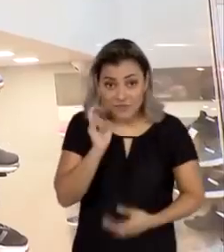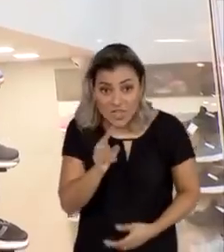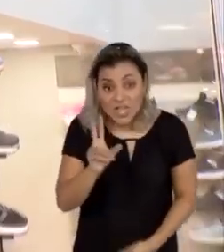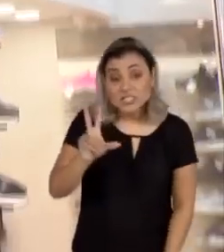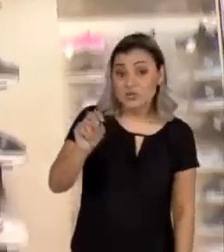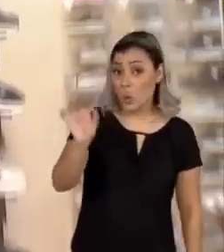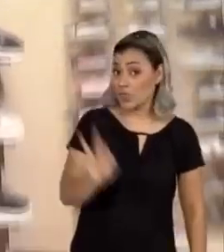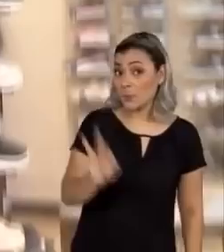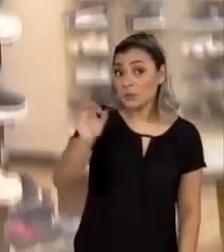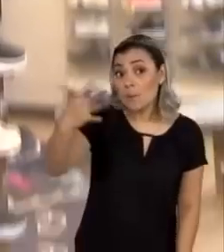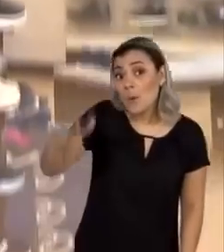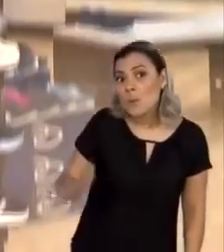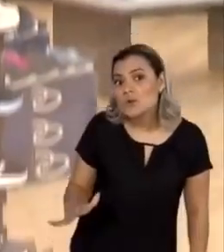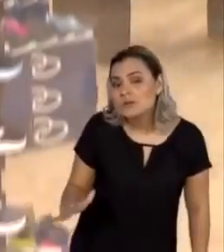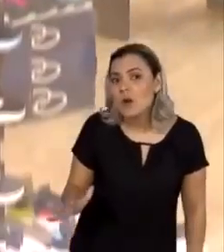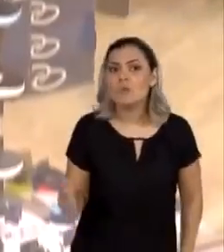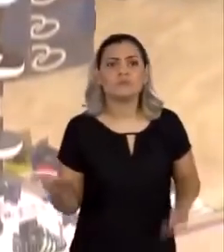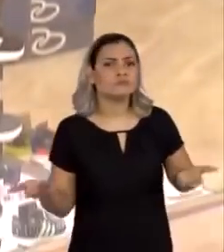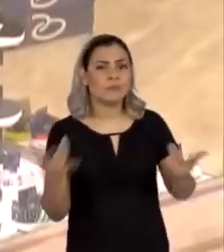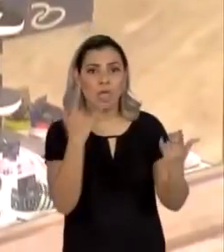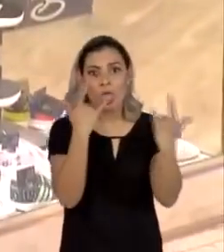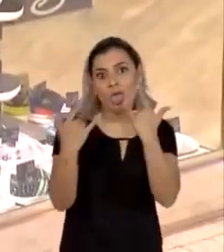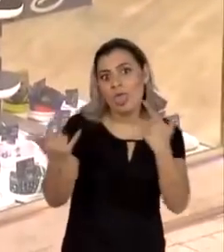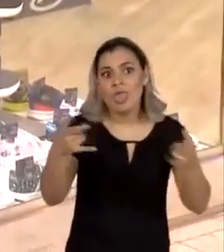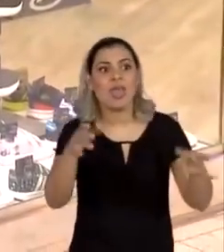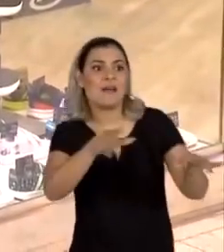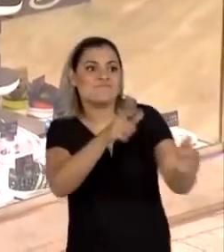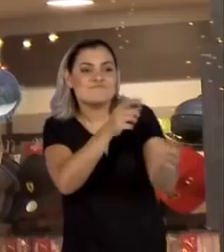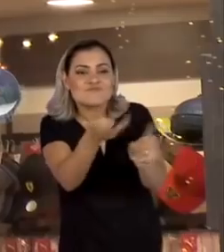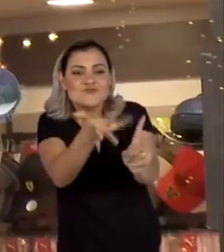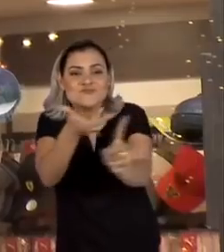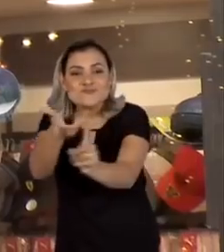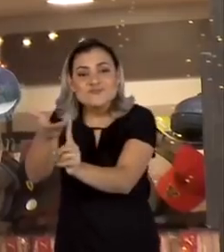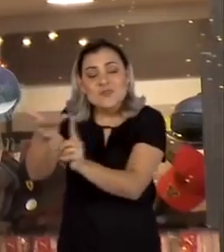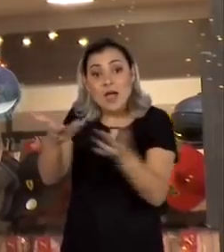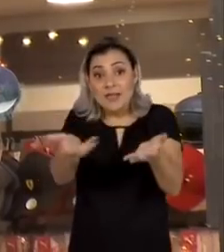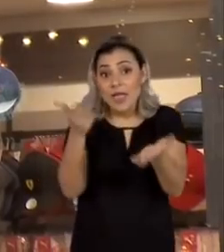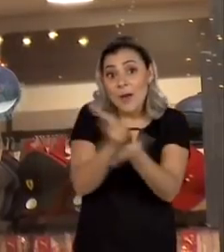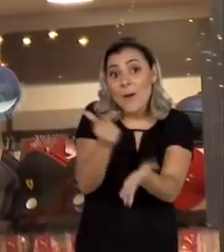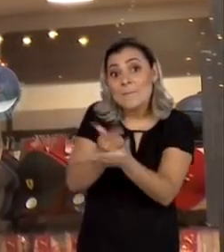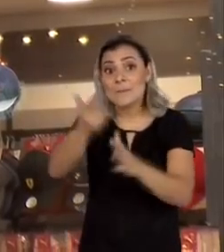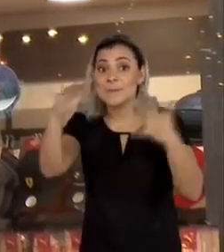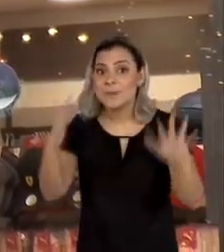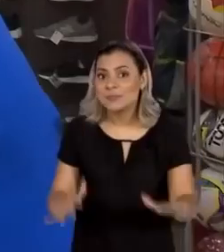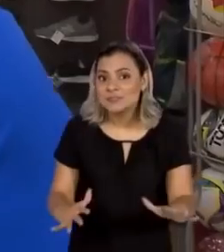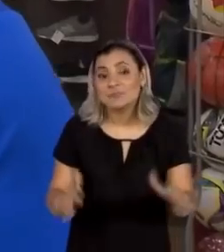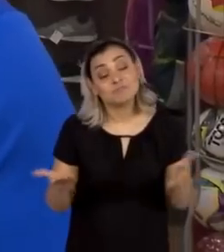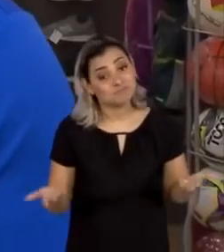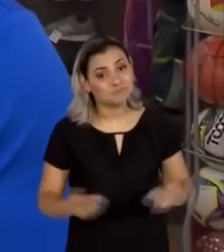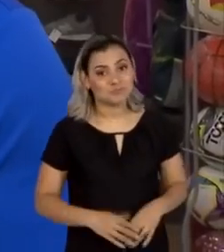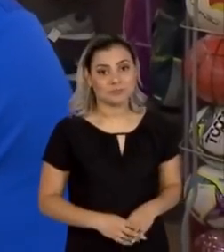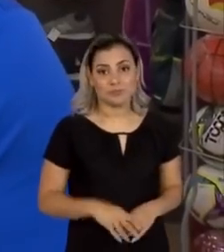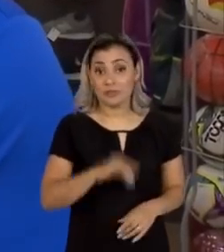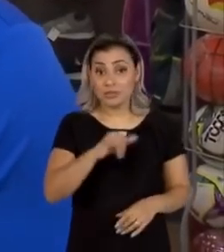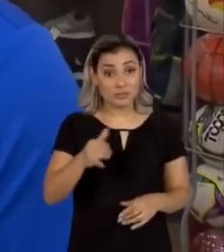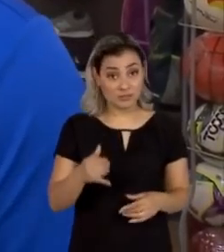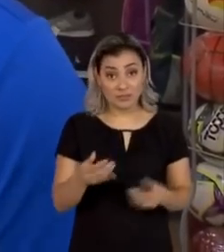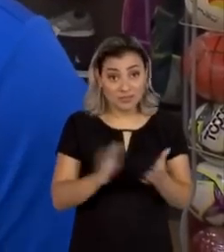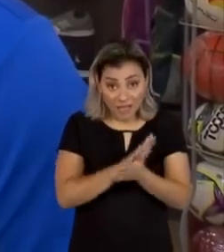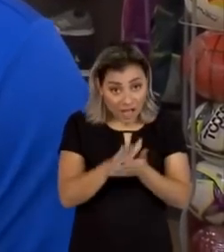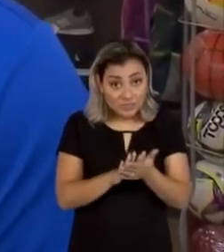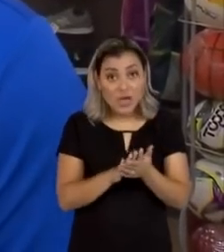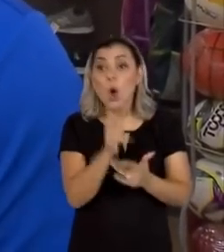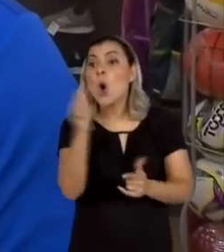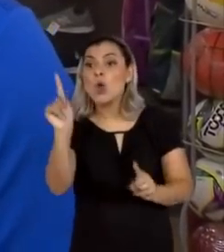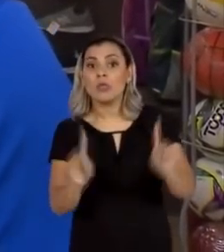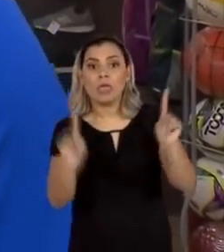descontos de até 50% para chamar a atenção dos consumidores em busca de boas promoções. Você não entra na onda, você acaba perdendo para o